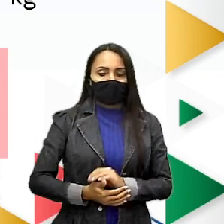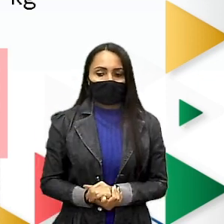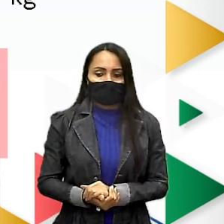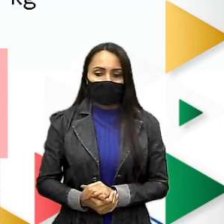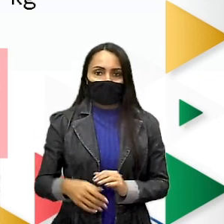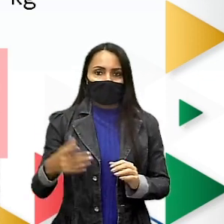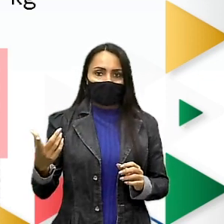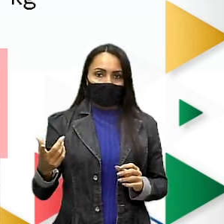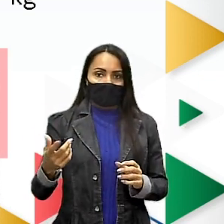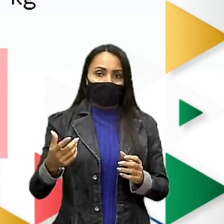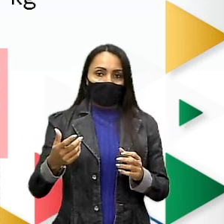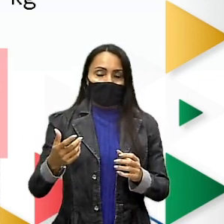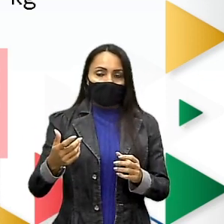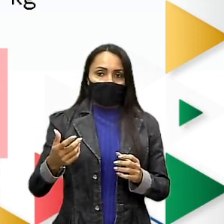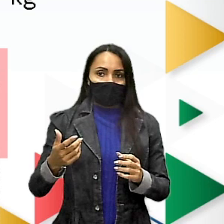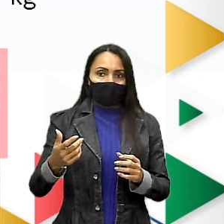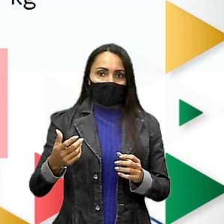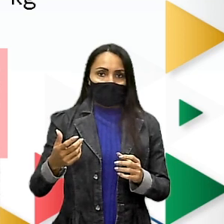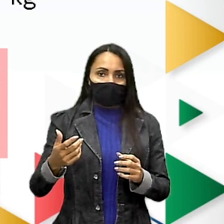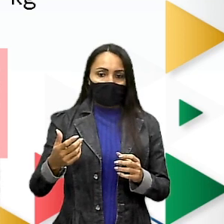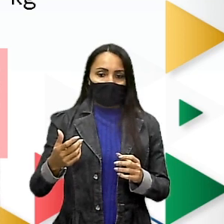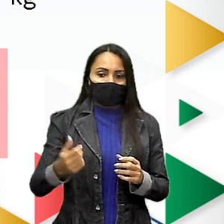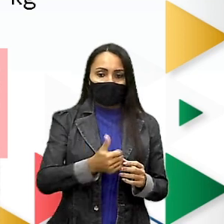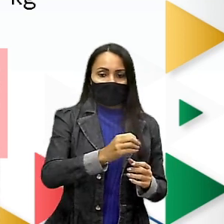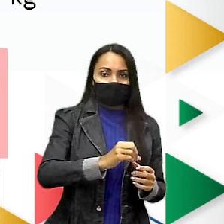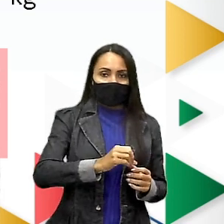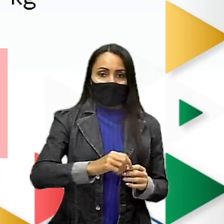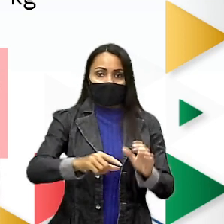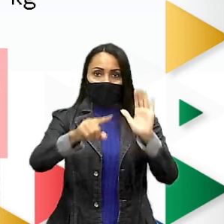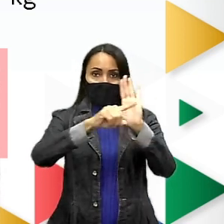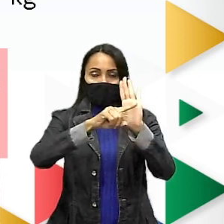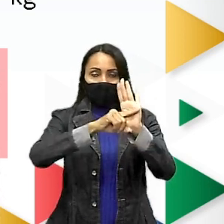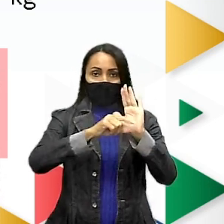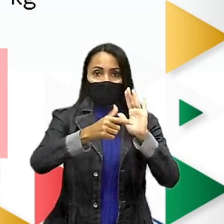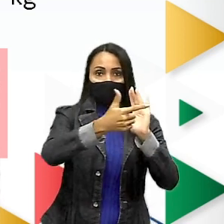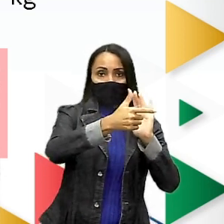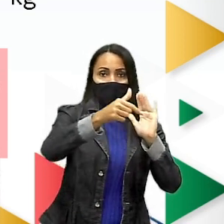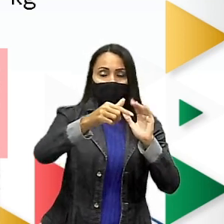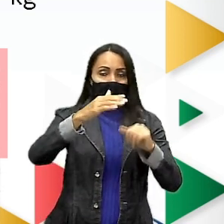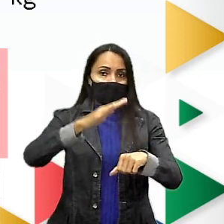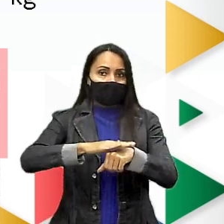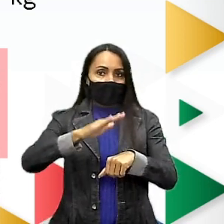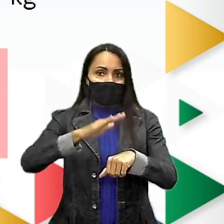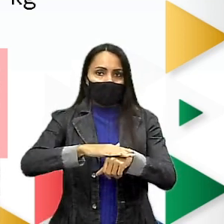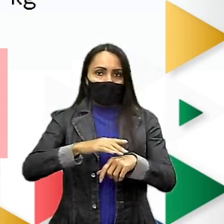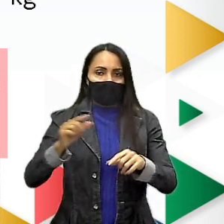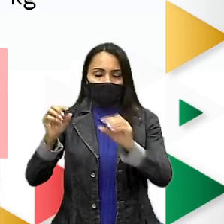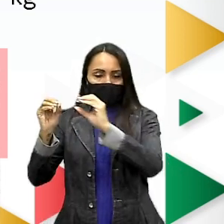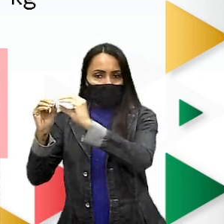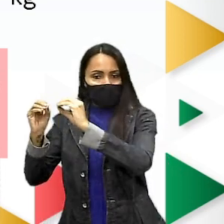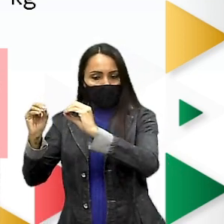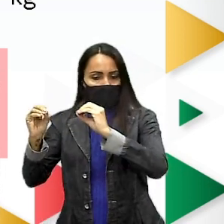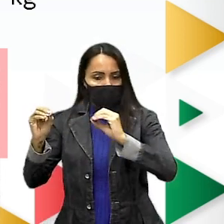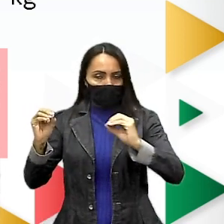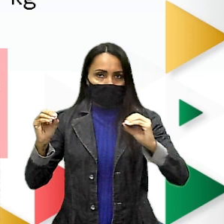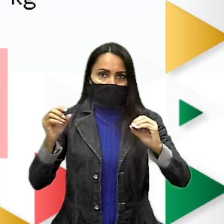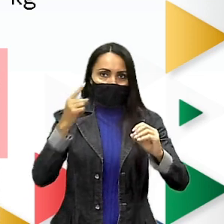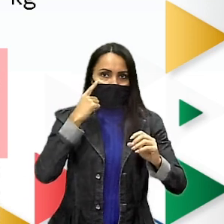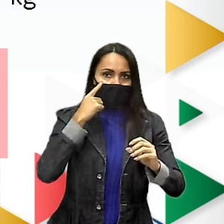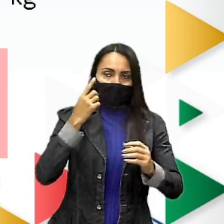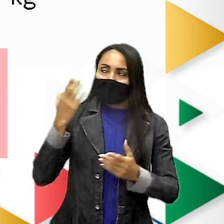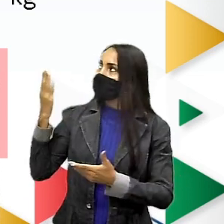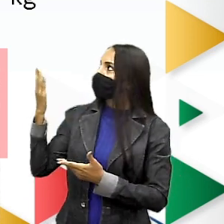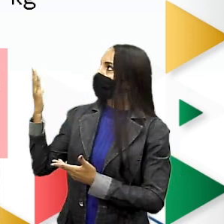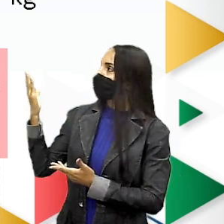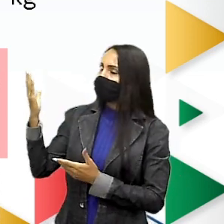o expoente da potência de base 10, maior o número de casas decimais que compõem o número, ok? Tá